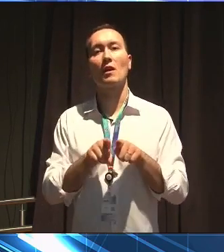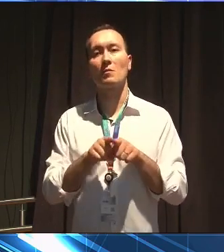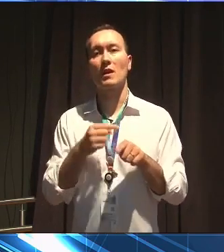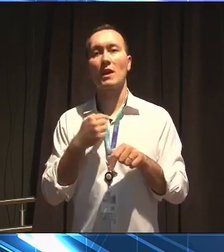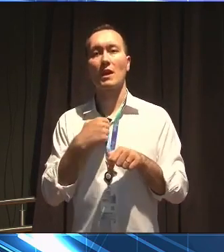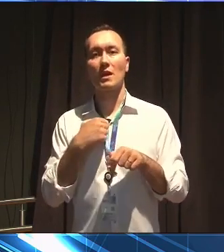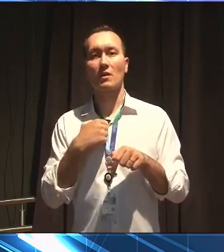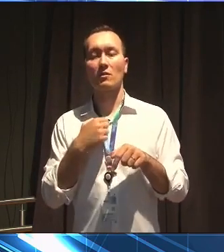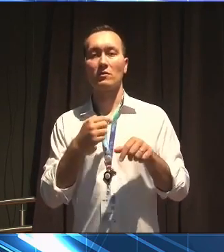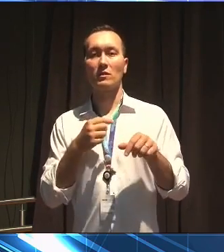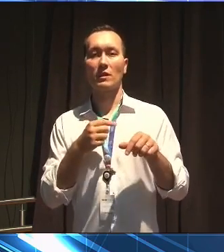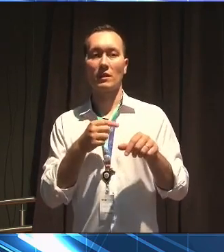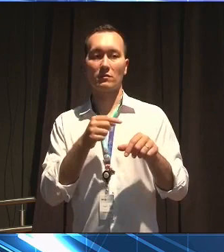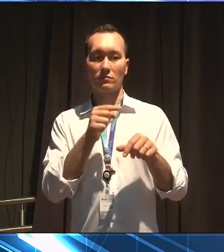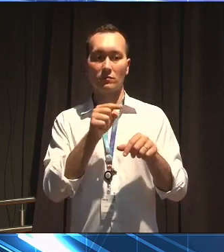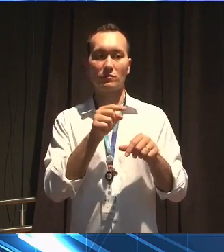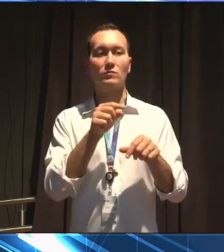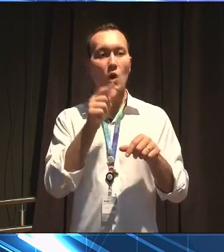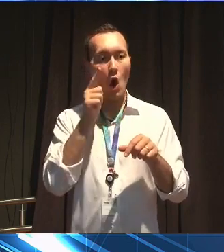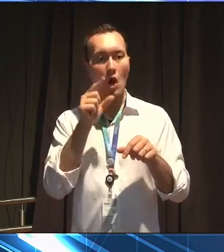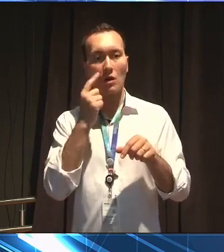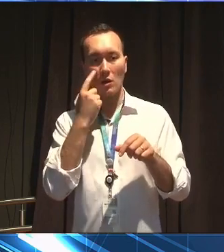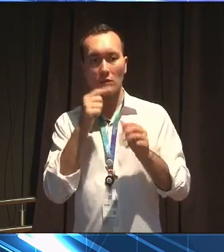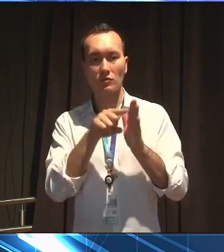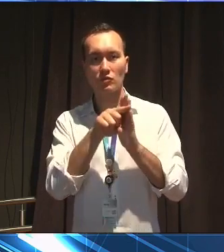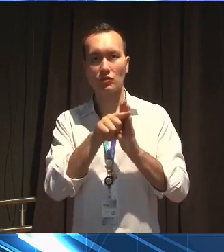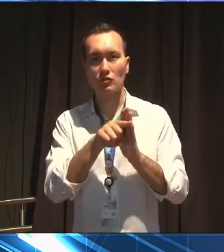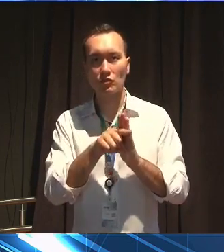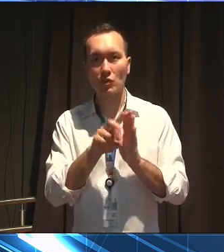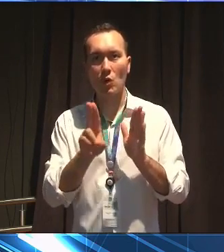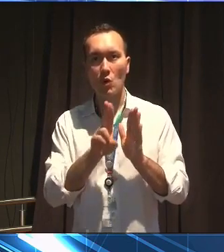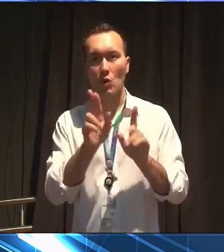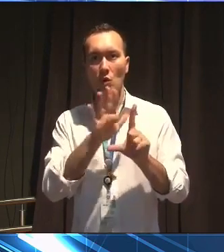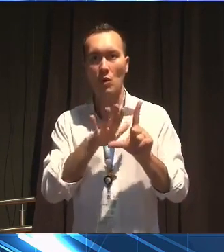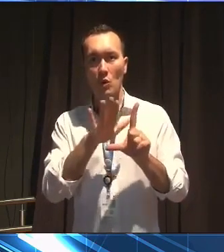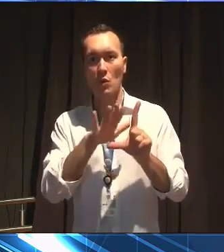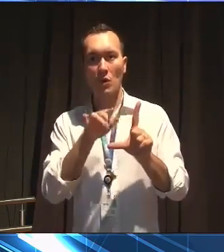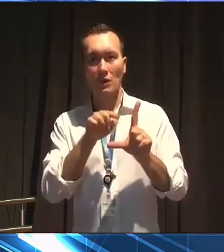consigo verificar o usuário. Tá bom.